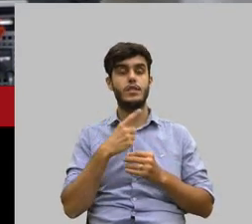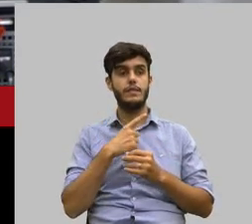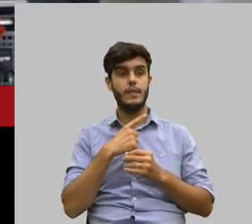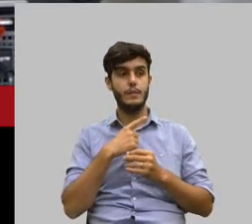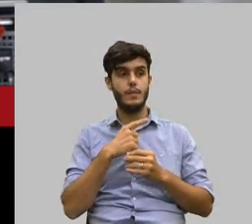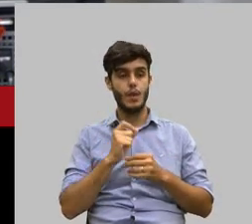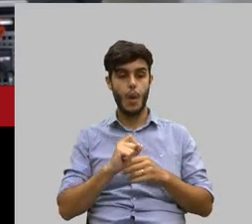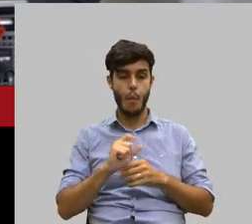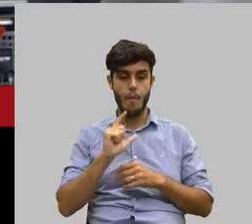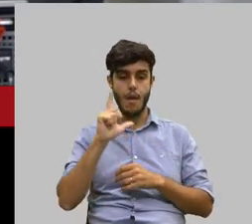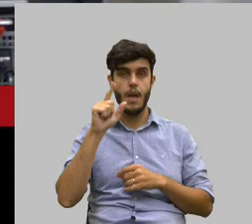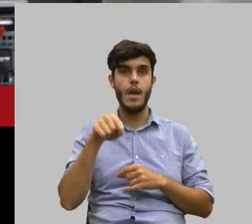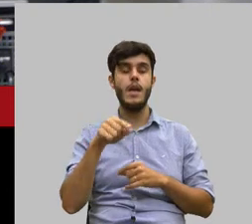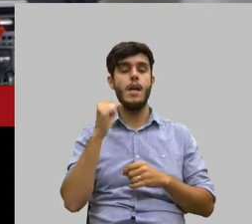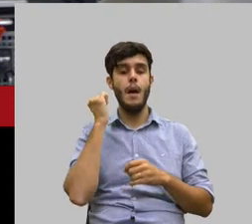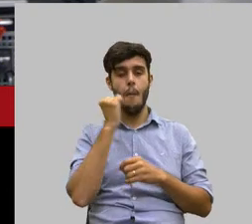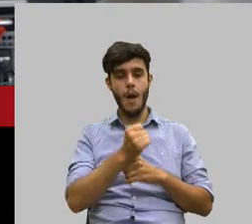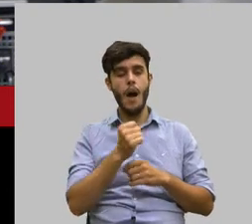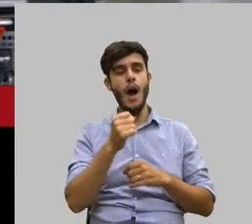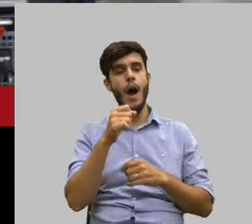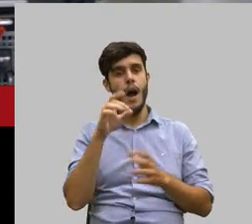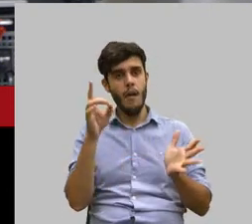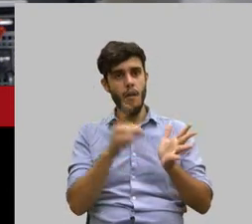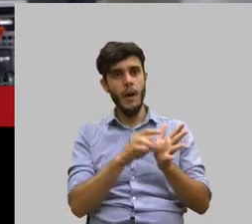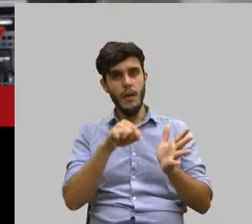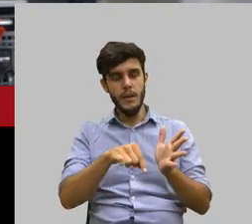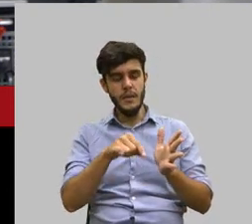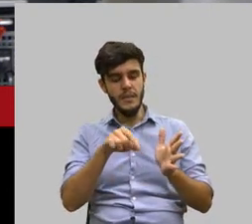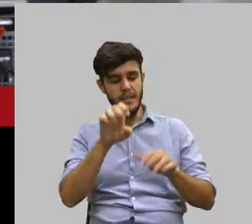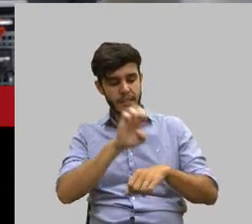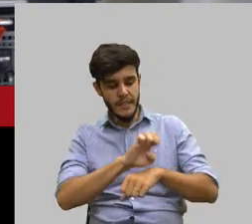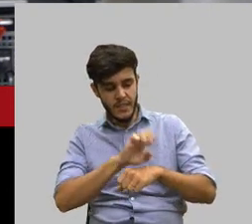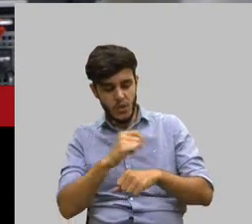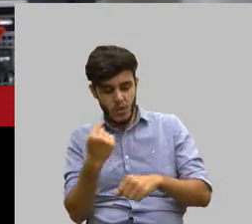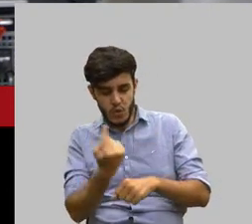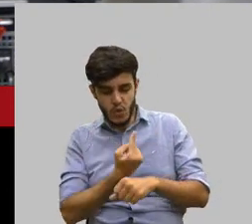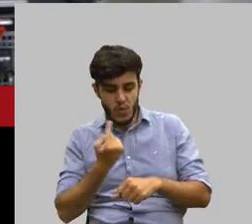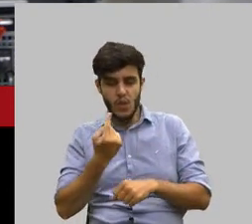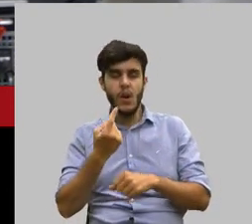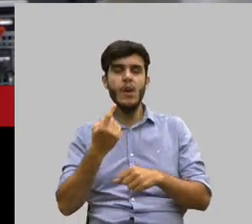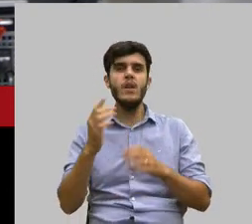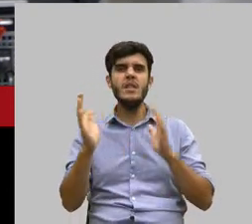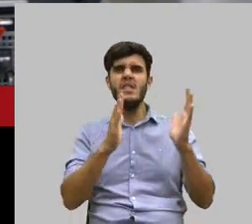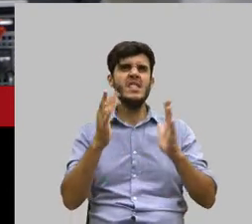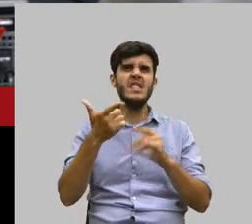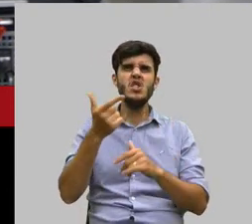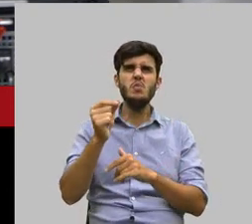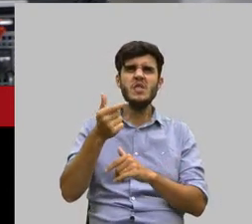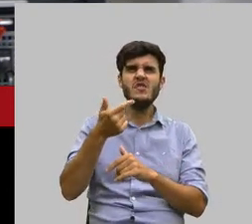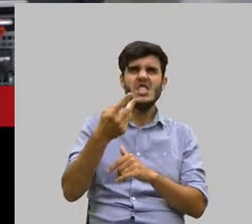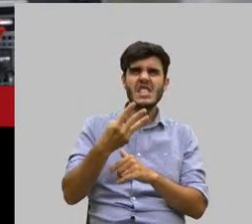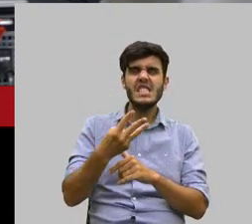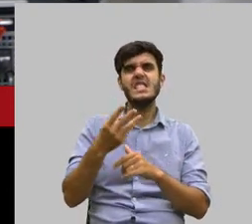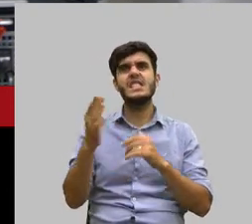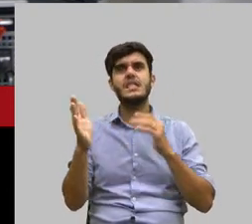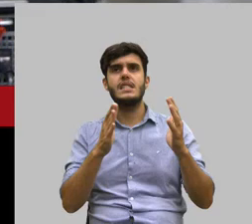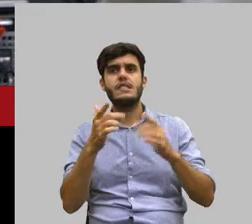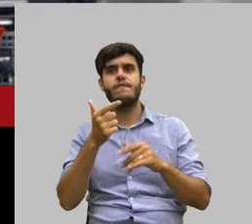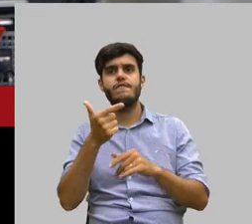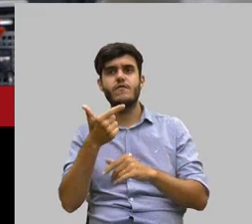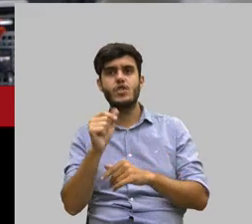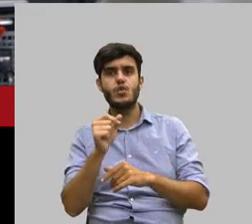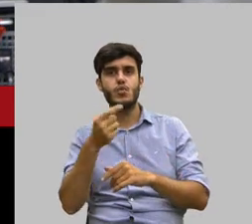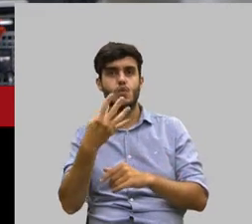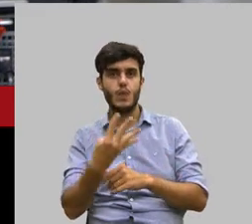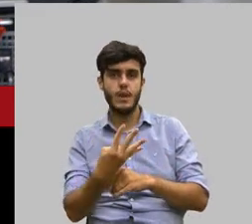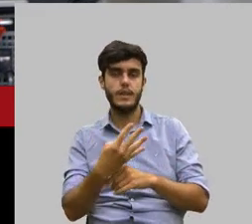homicídios consumados no nosso estado comparando aí o mesmo período de 2023 para 2024 Então minha quarta